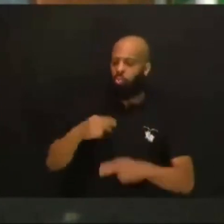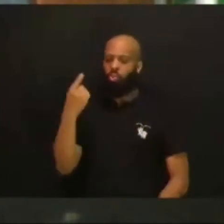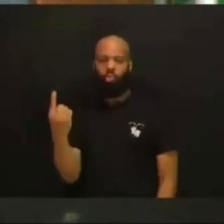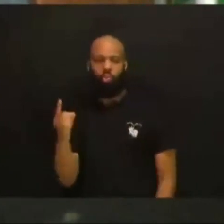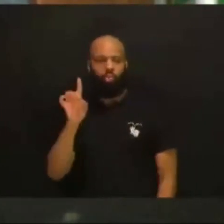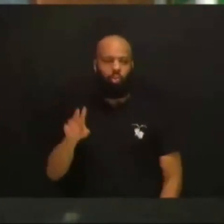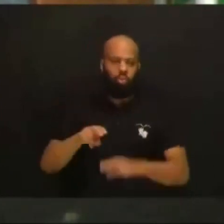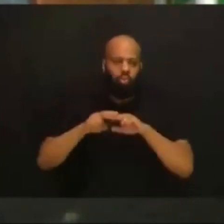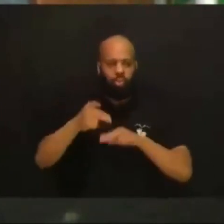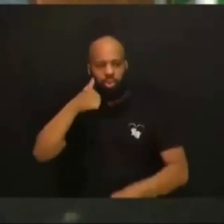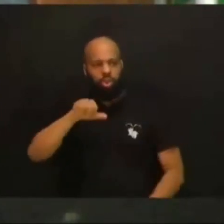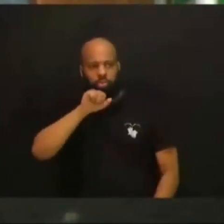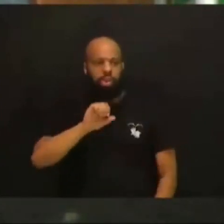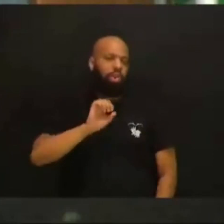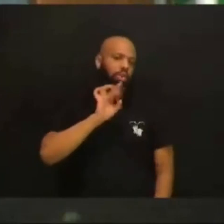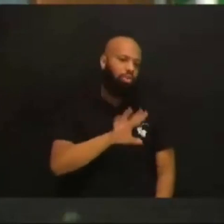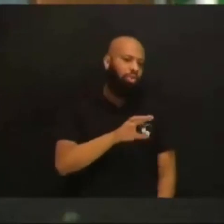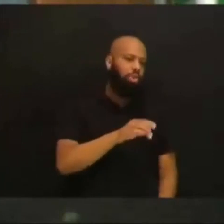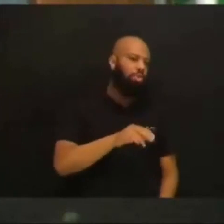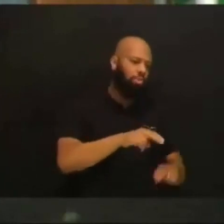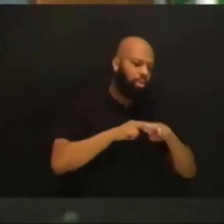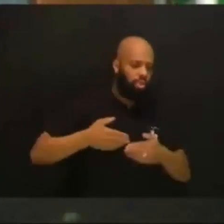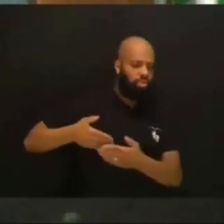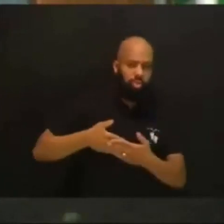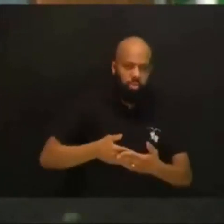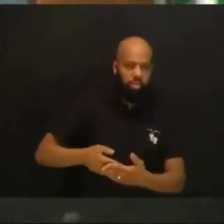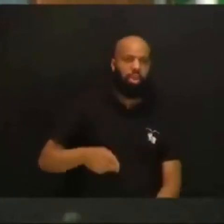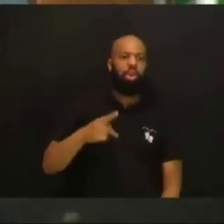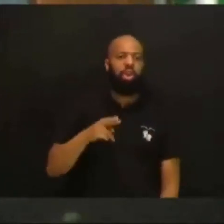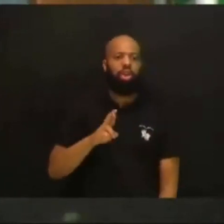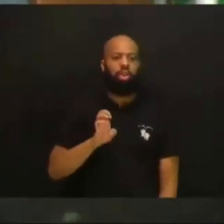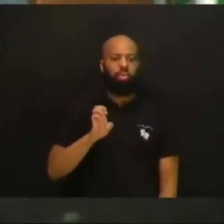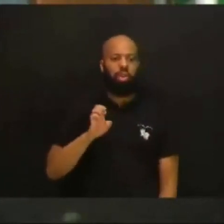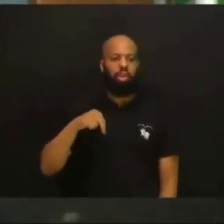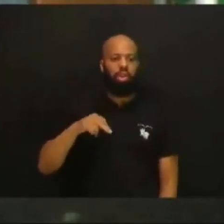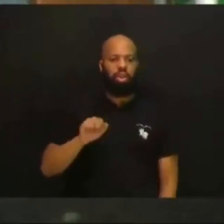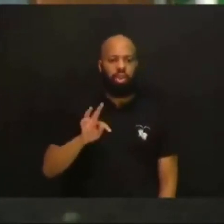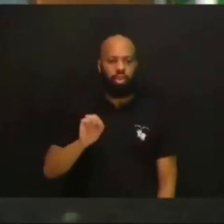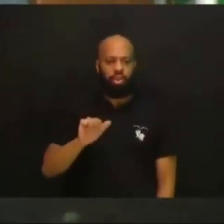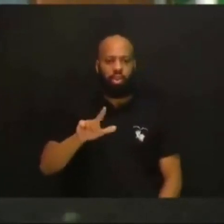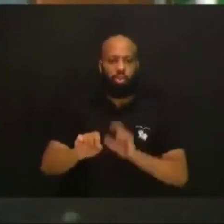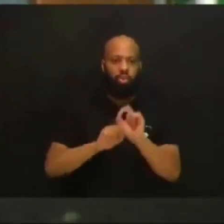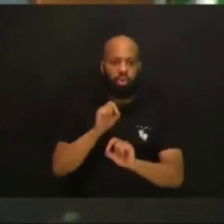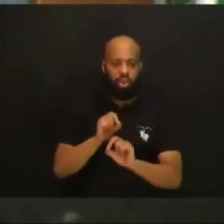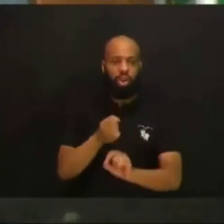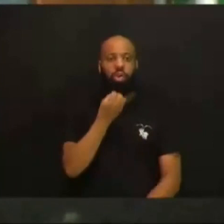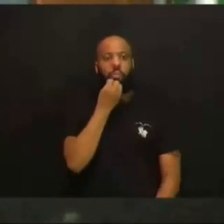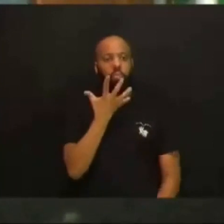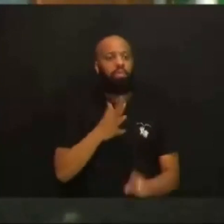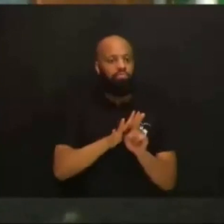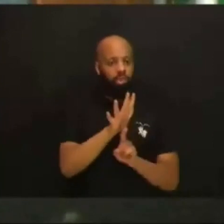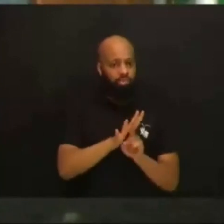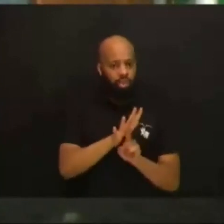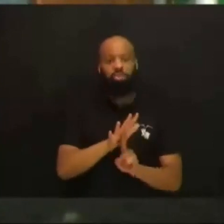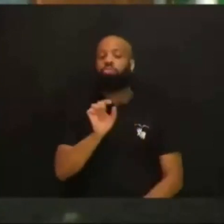um bebê. O pré-natal serve para o bem-estar da mãe e do bebê. Então, só queria deixar esse ponto já assim,